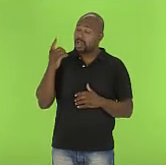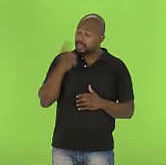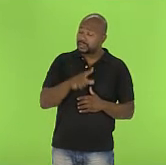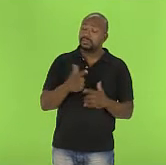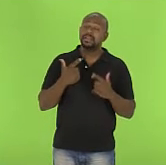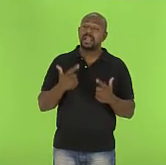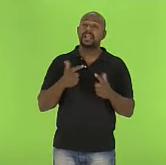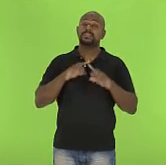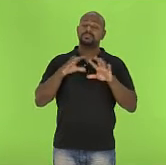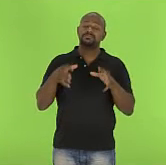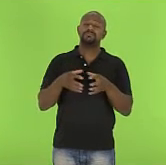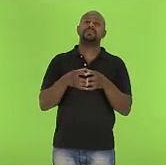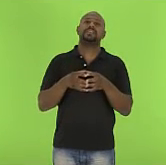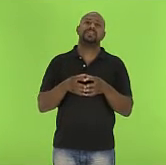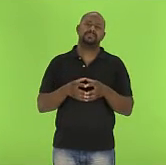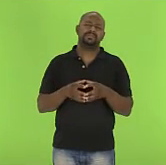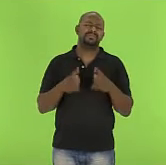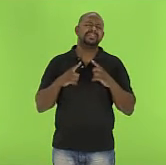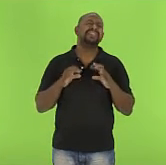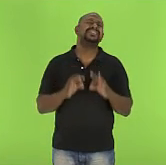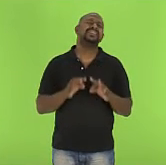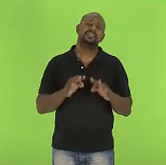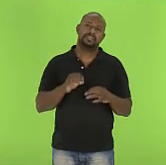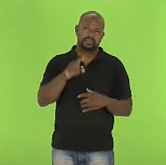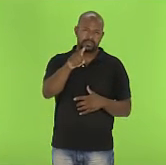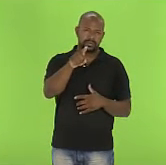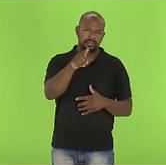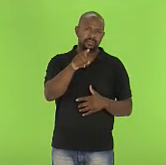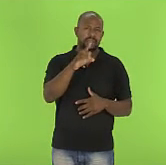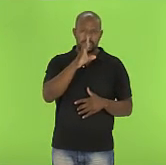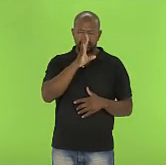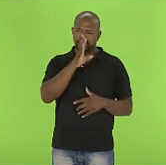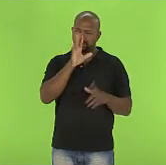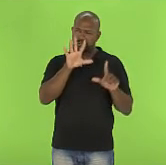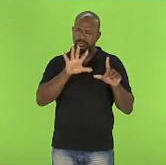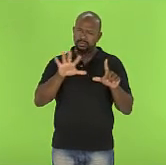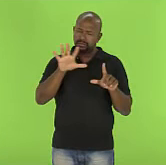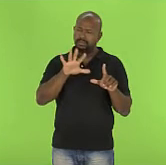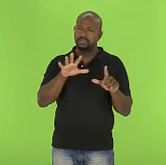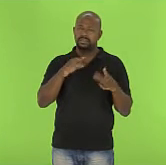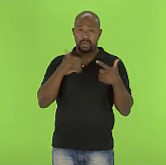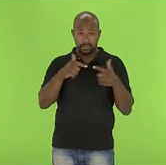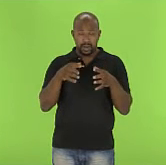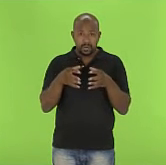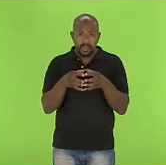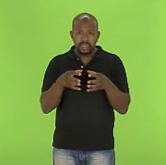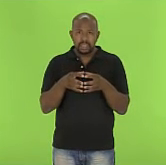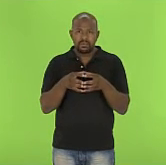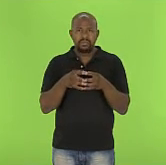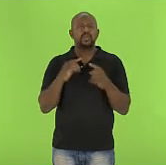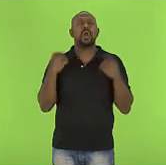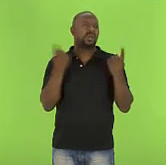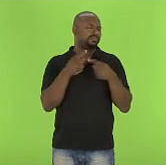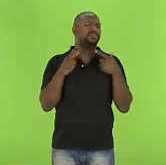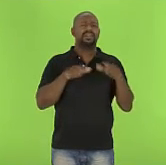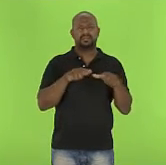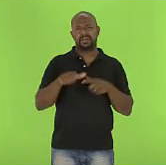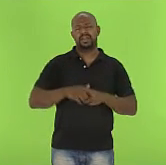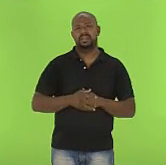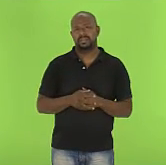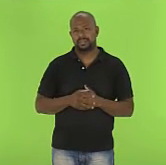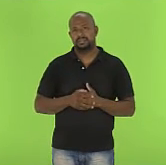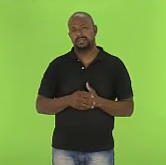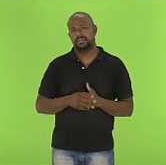Isso só aconteceu graças a uma equipe. E eu tenho certeza que você que está me assistindo trabalha em alguma equipe, porque todo mundo